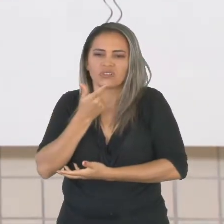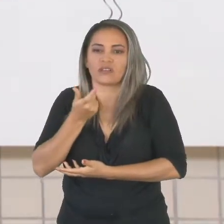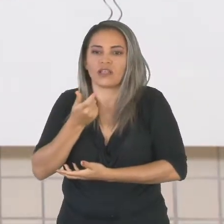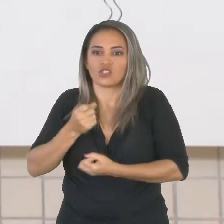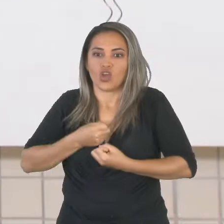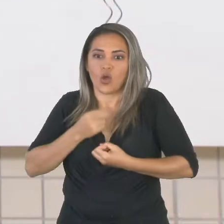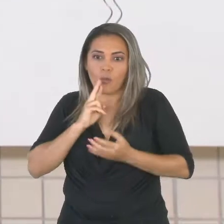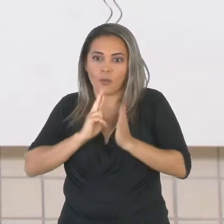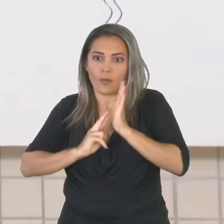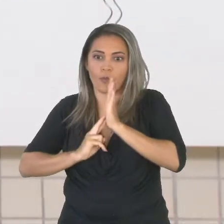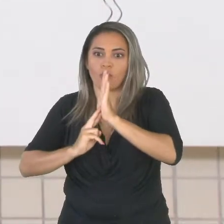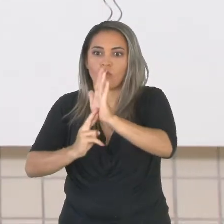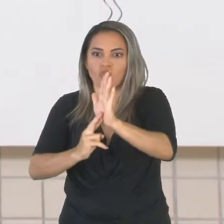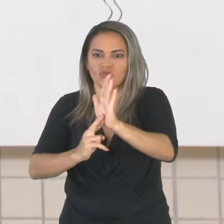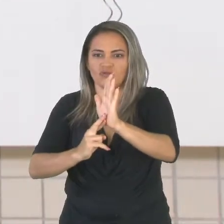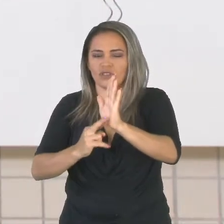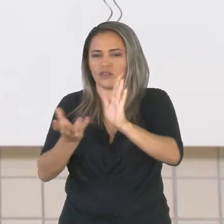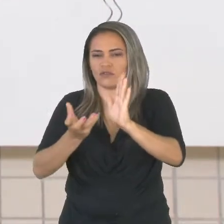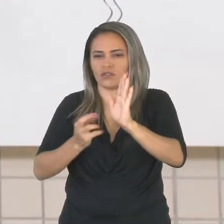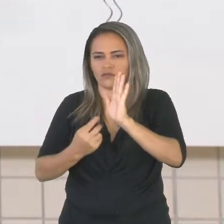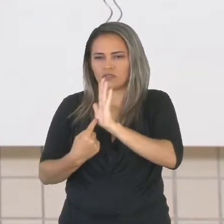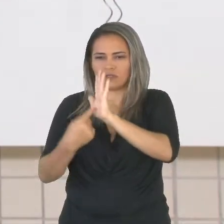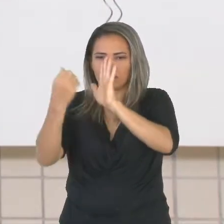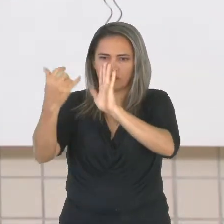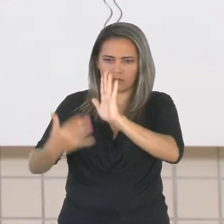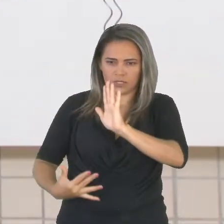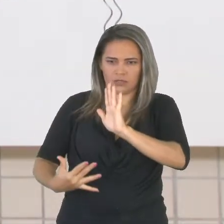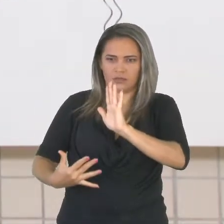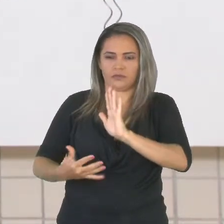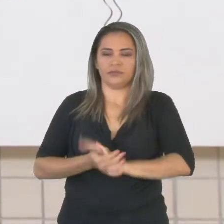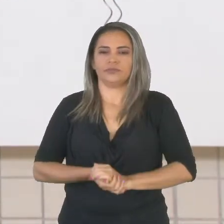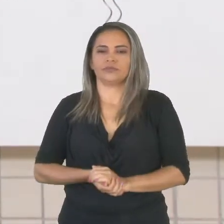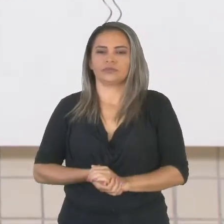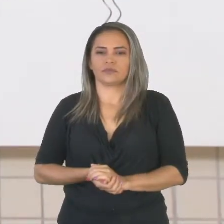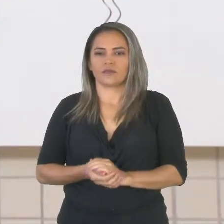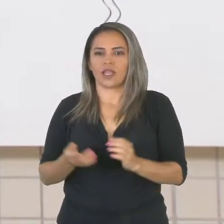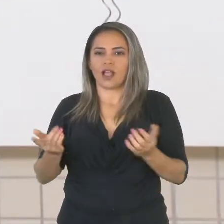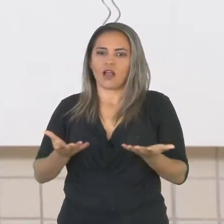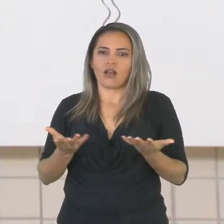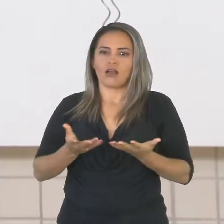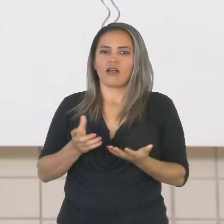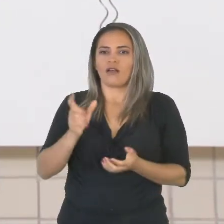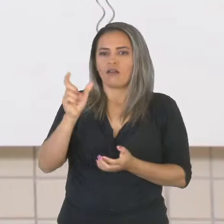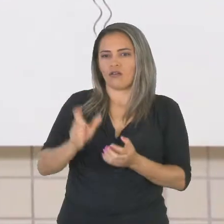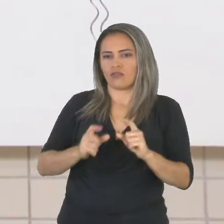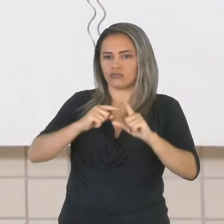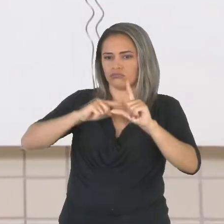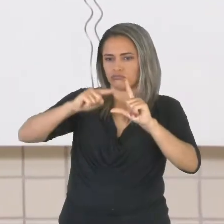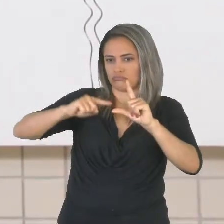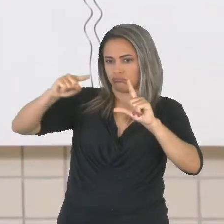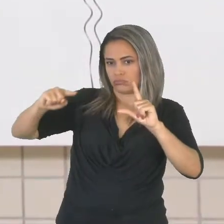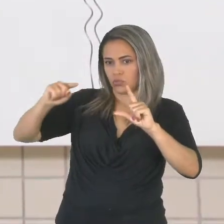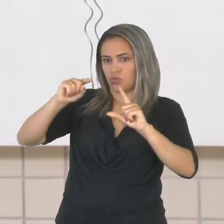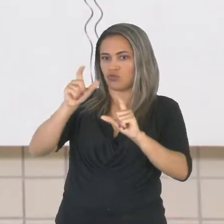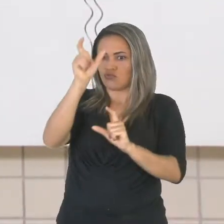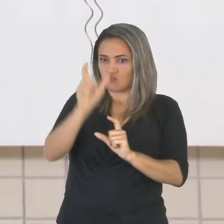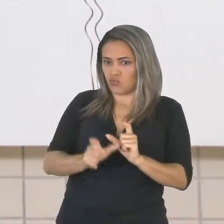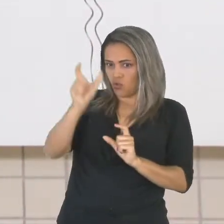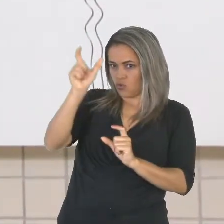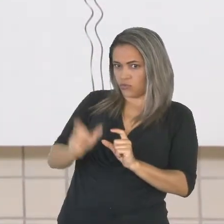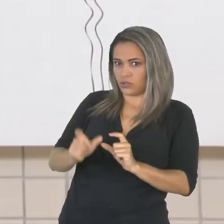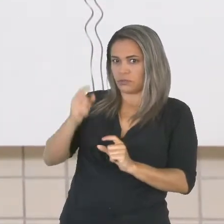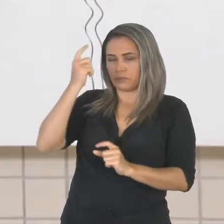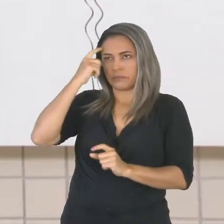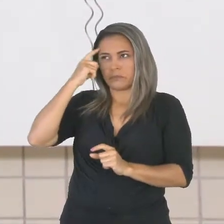Tranquilo? Bom, vamos falar um pouquinho sobre o gráfico de coluna e gráfico de setores. Quando eu empregar o gráfico de coluna, pensando numa